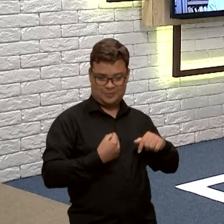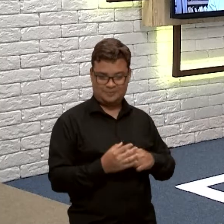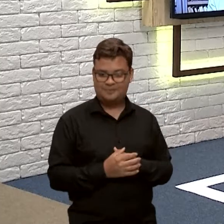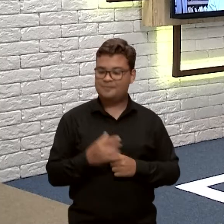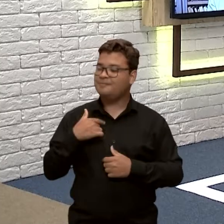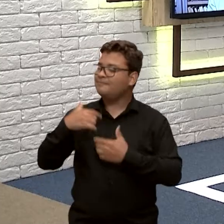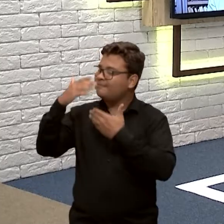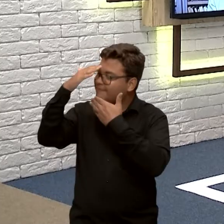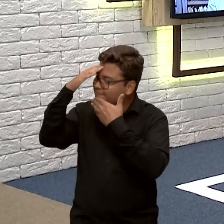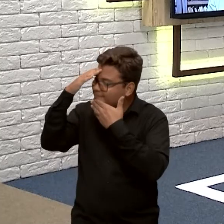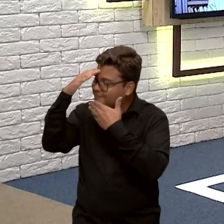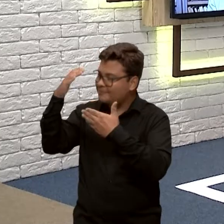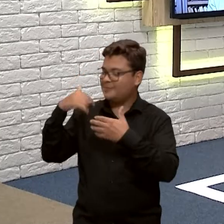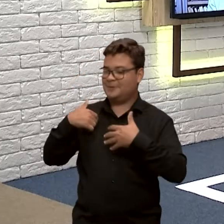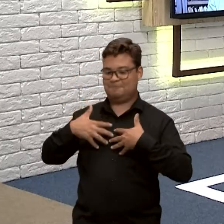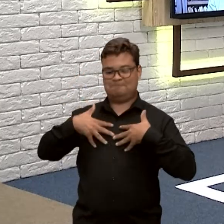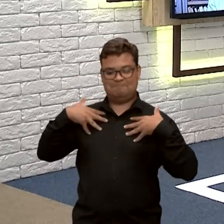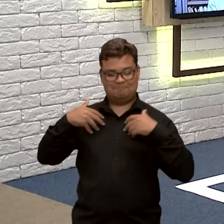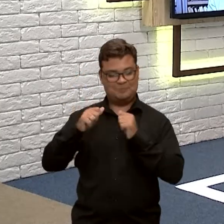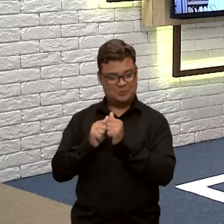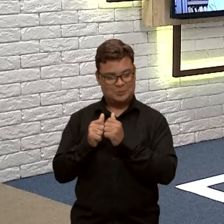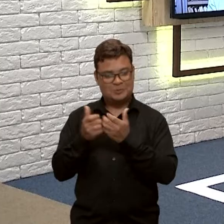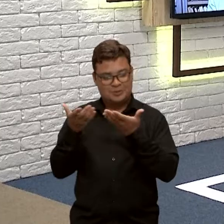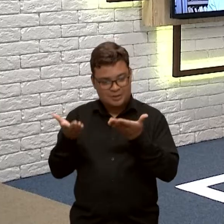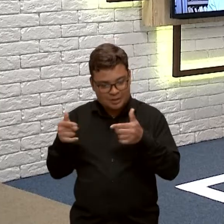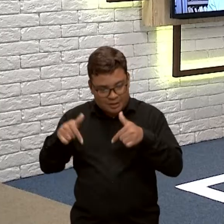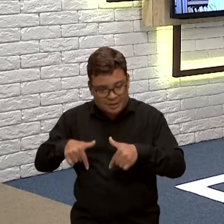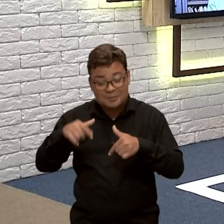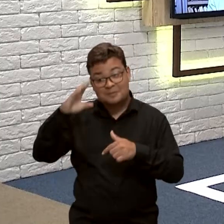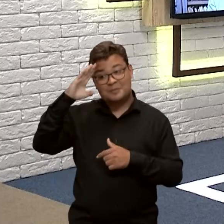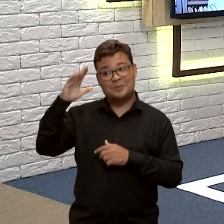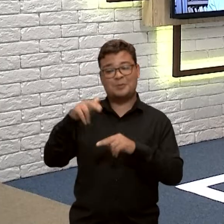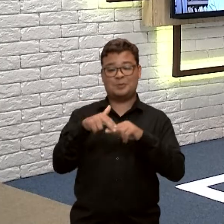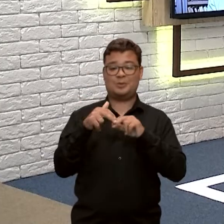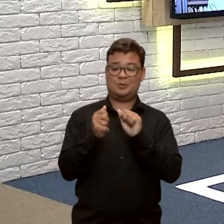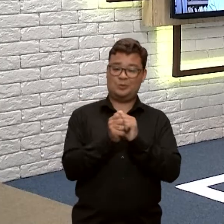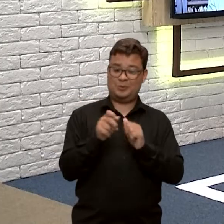foi um prazer, sobretudo participar com o professor Edivar,